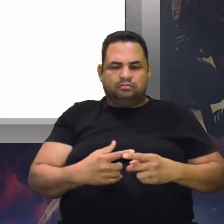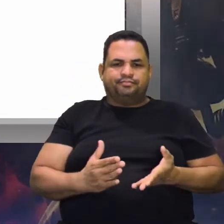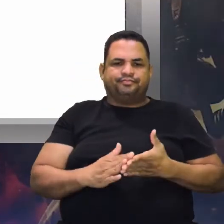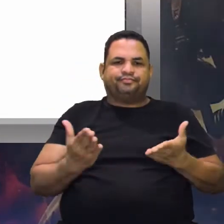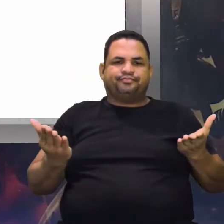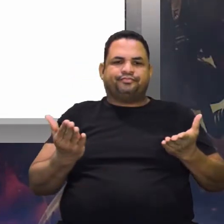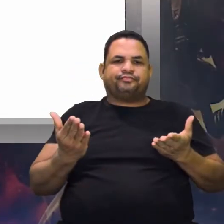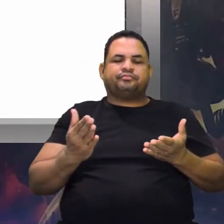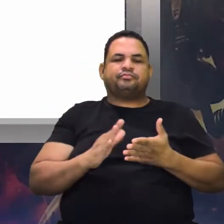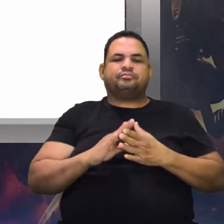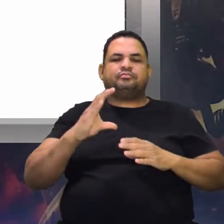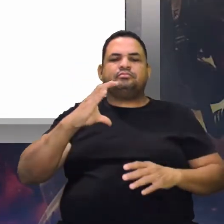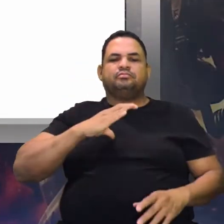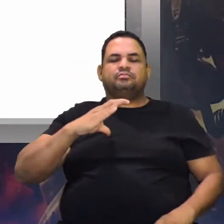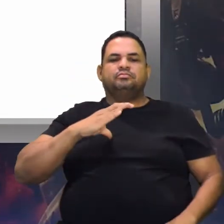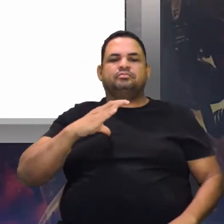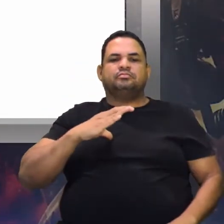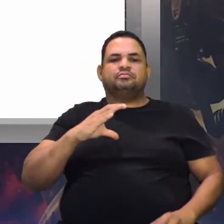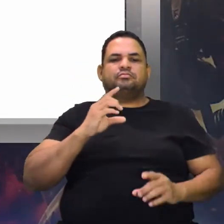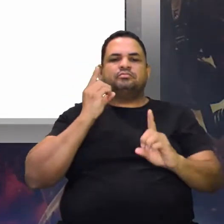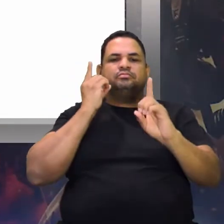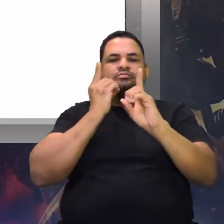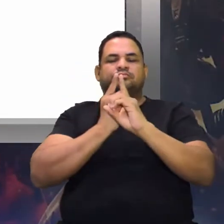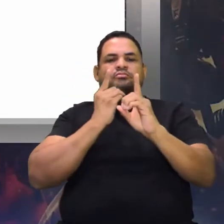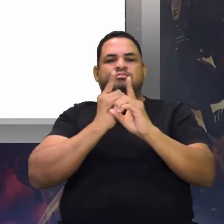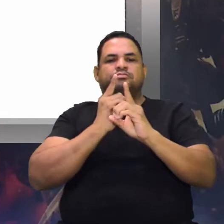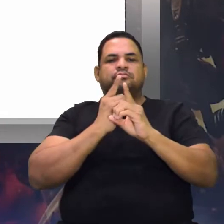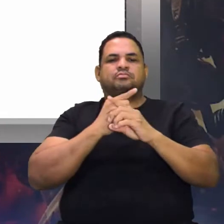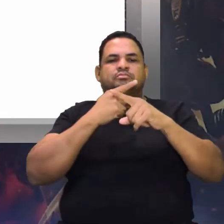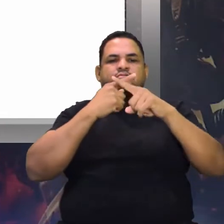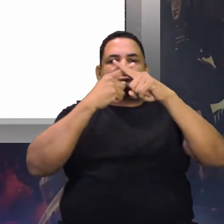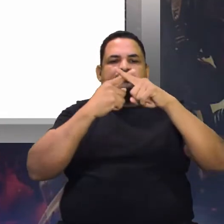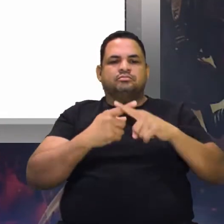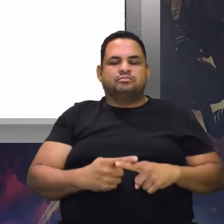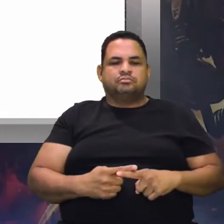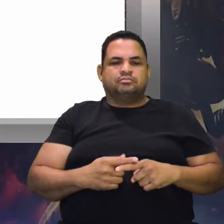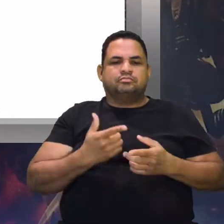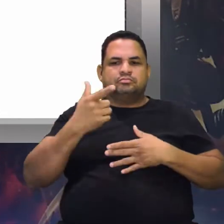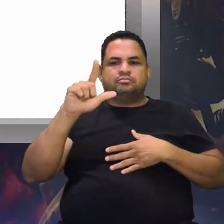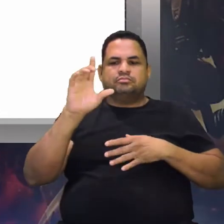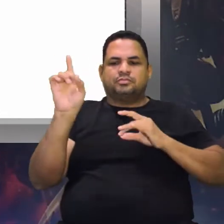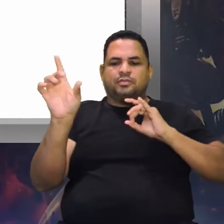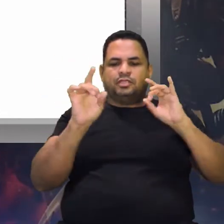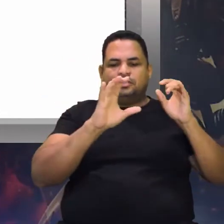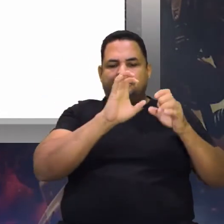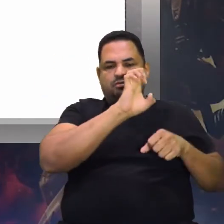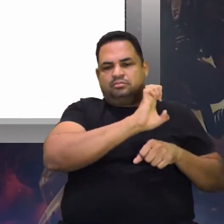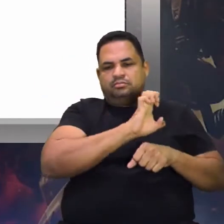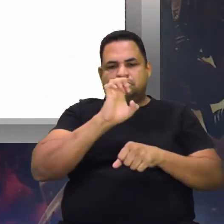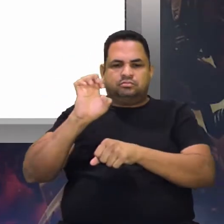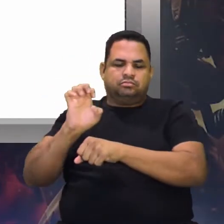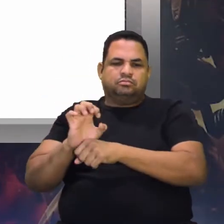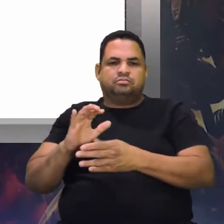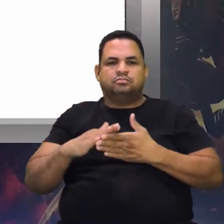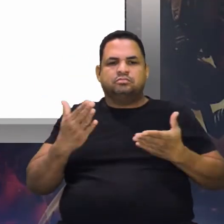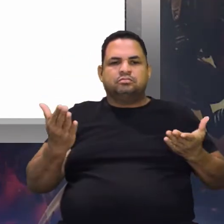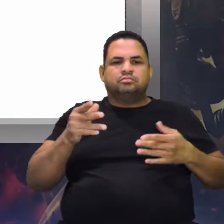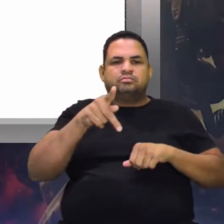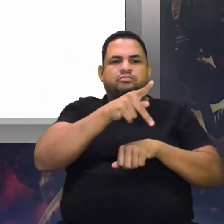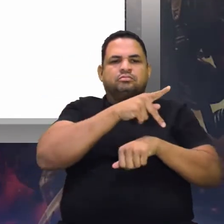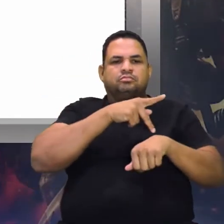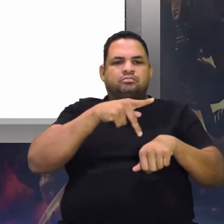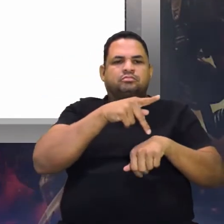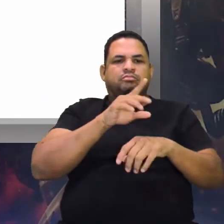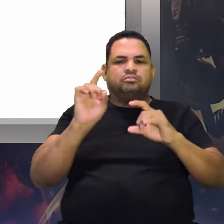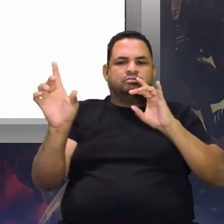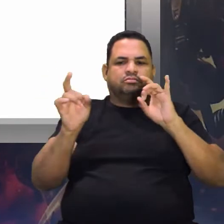que as cidades e estados elas se juntavam para uma competir com as outras. Hoje, os países não competem com